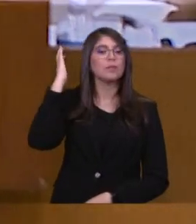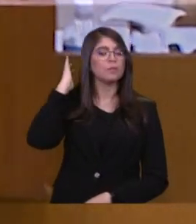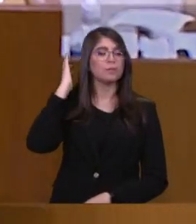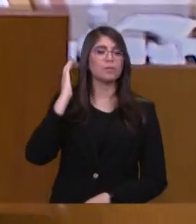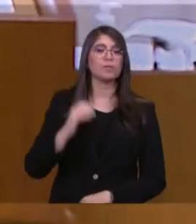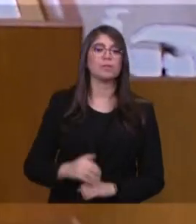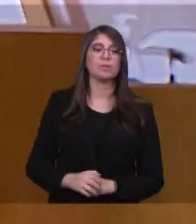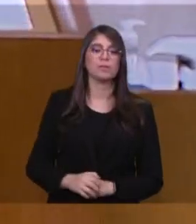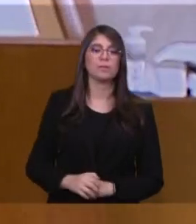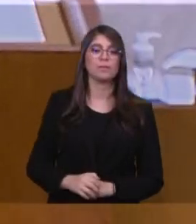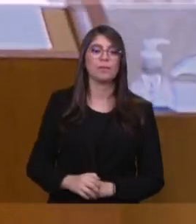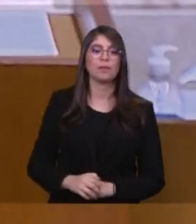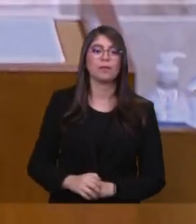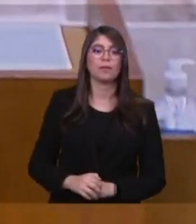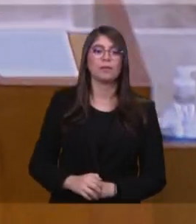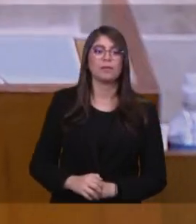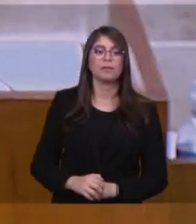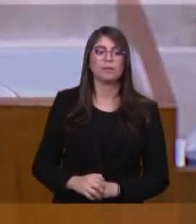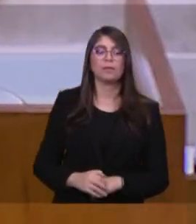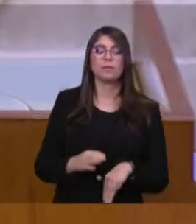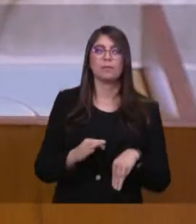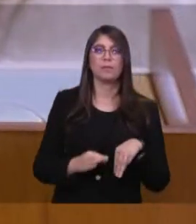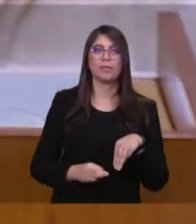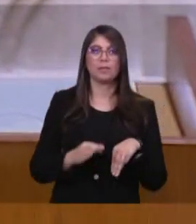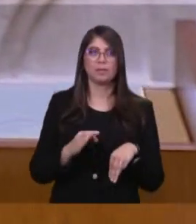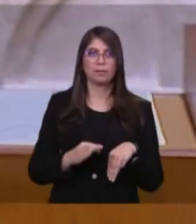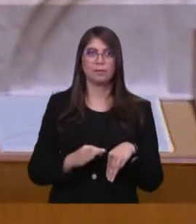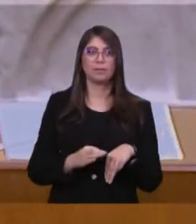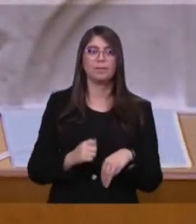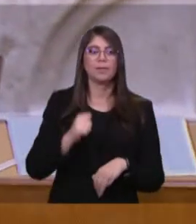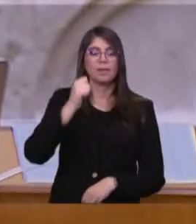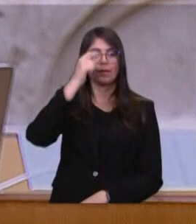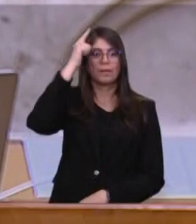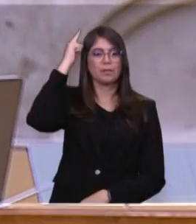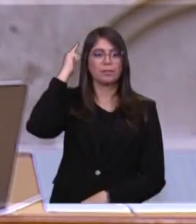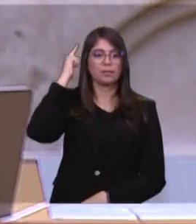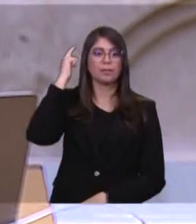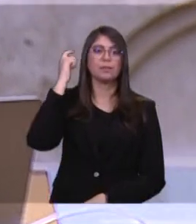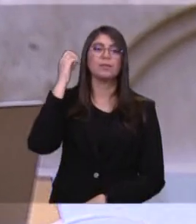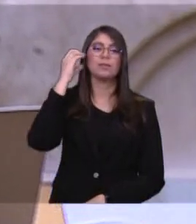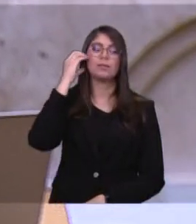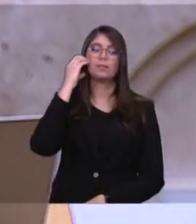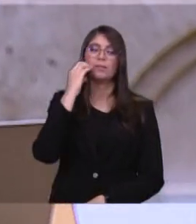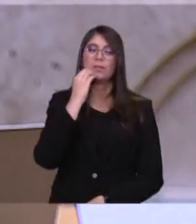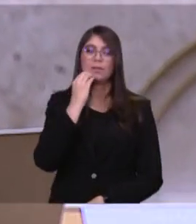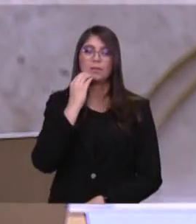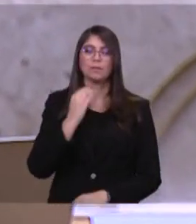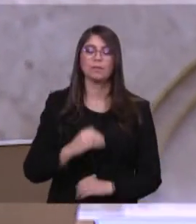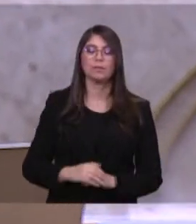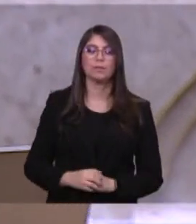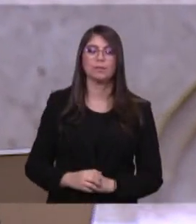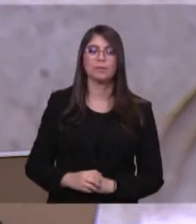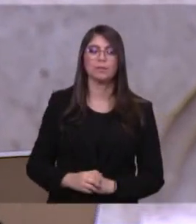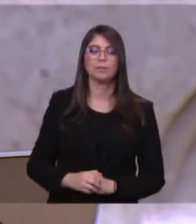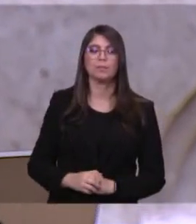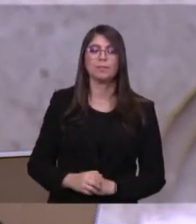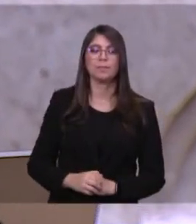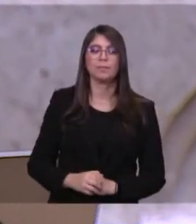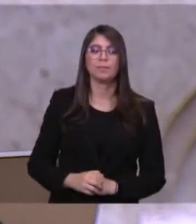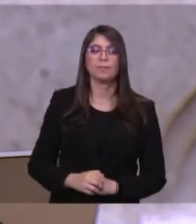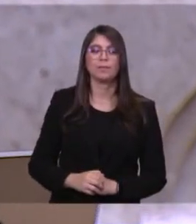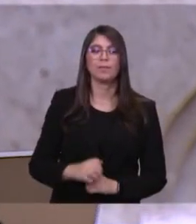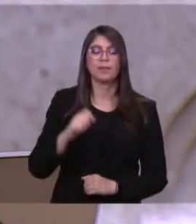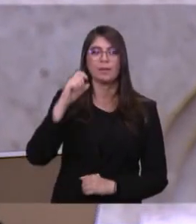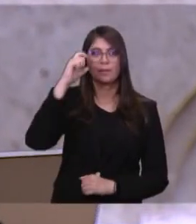Ministro Luiz Edson Fachin, ministro Alexandre de Moraes, ministro André Mendonça, ministro Cristiano Martins,